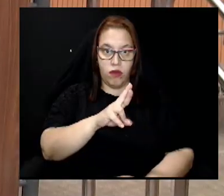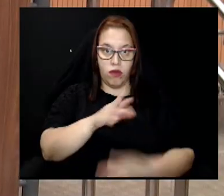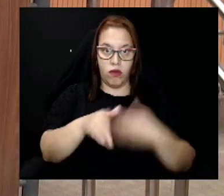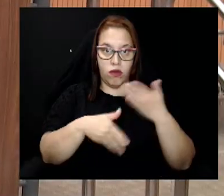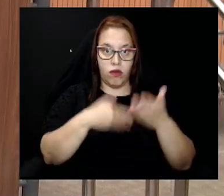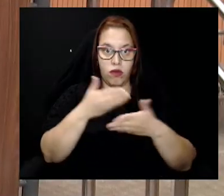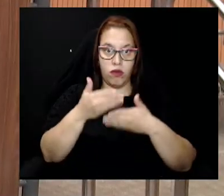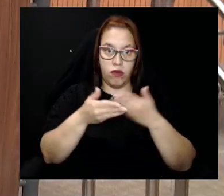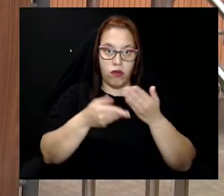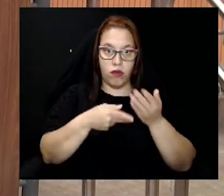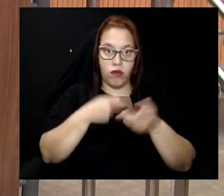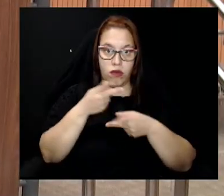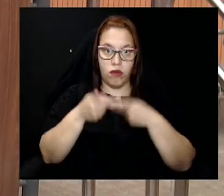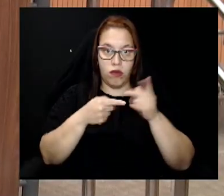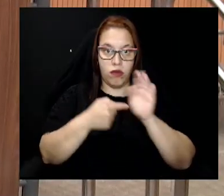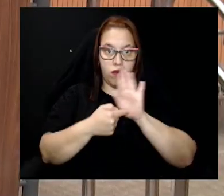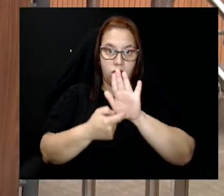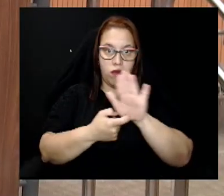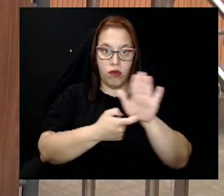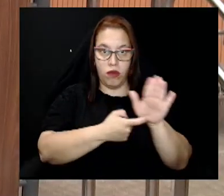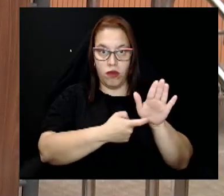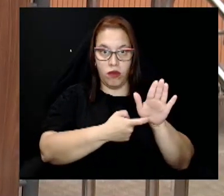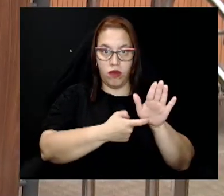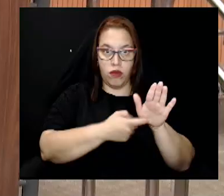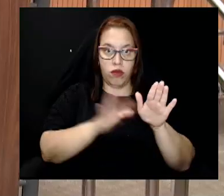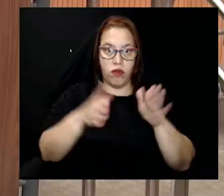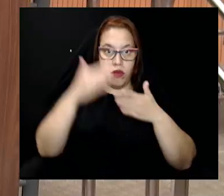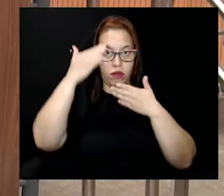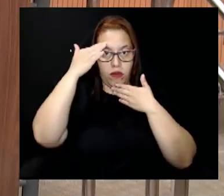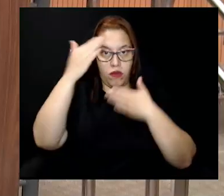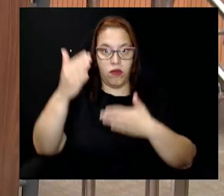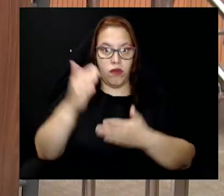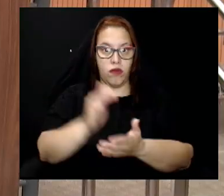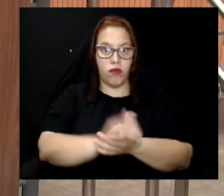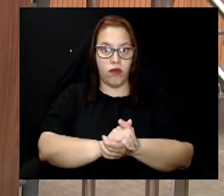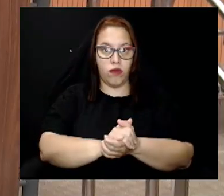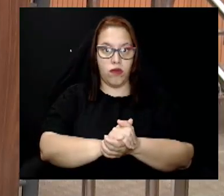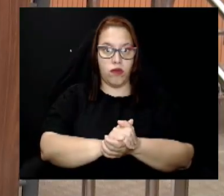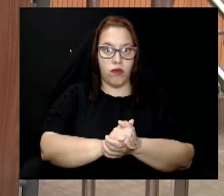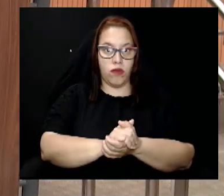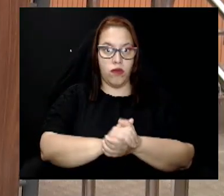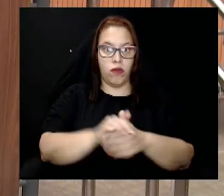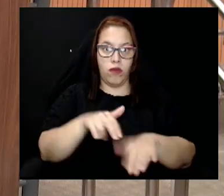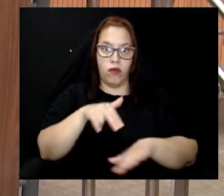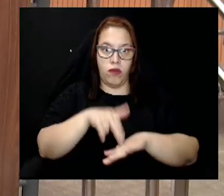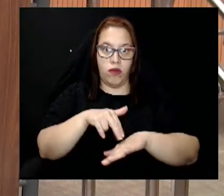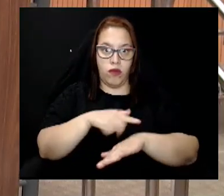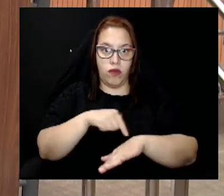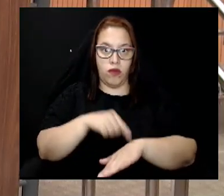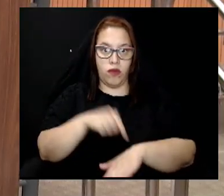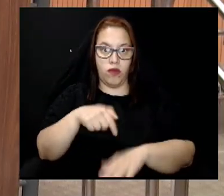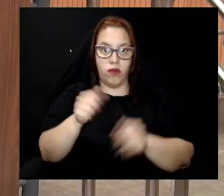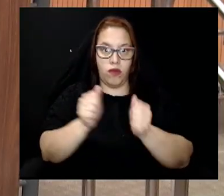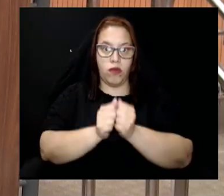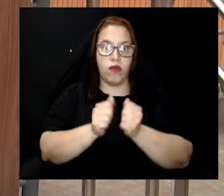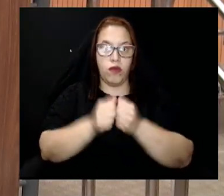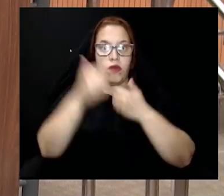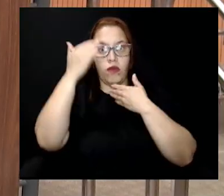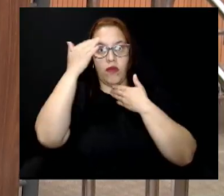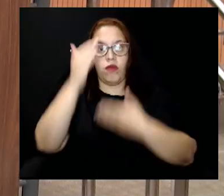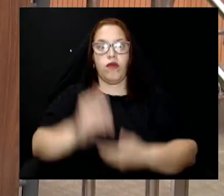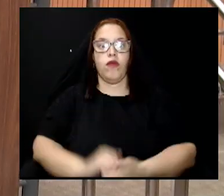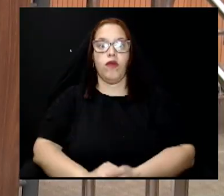sua apresentação, e já agradeço de antemão, viu, a sua disponibilidade de estar aqui conosco. Muito obrigado.